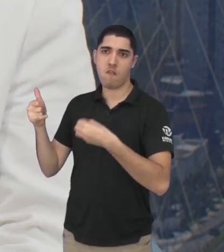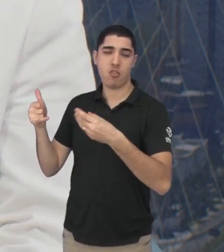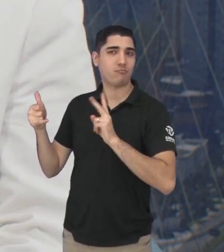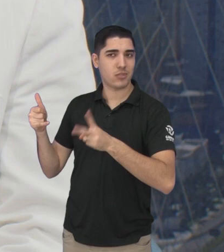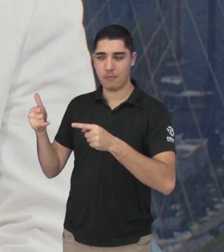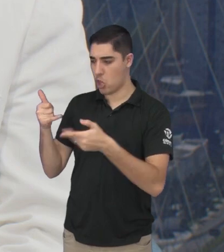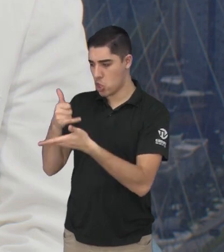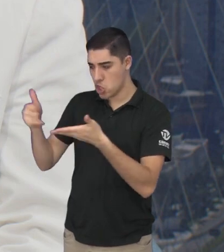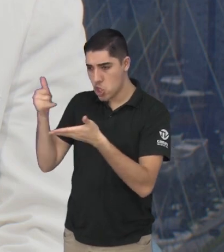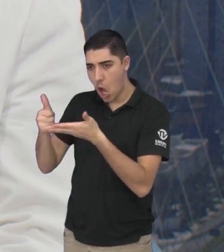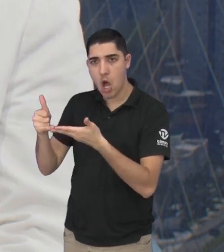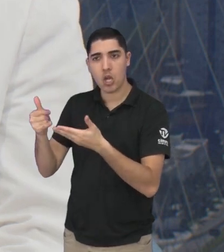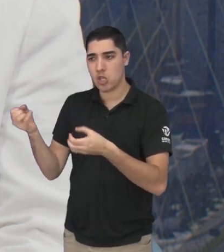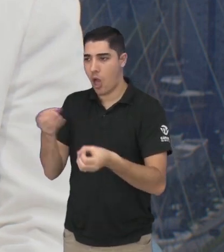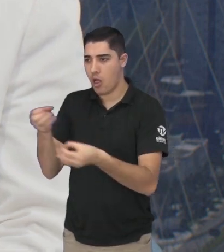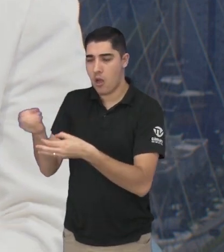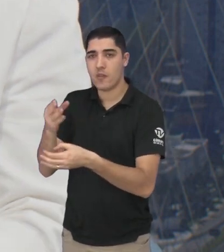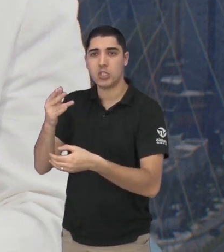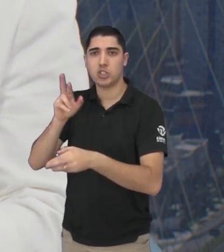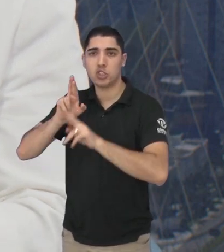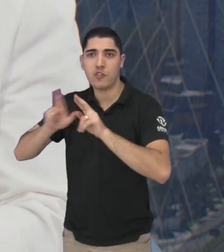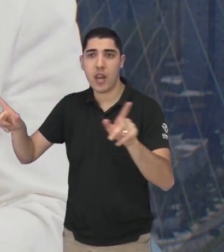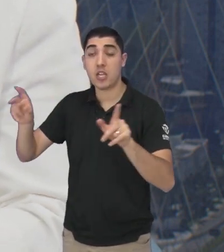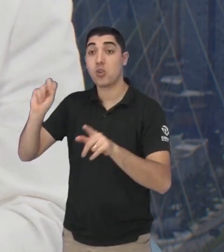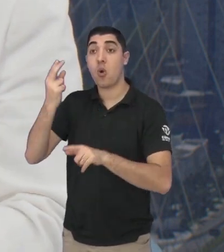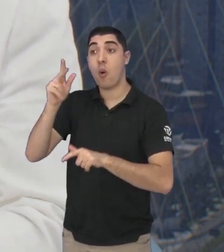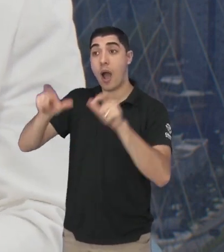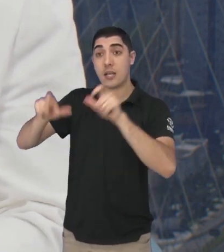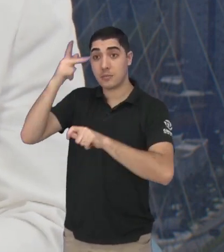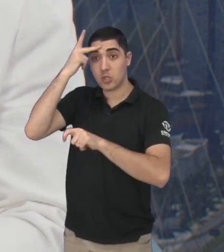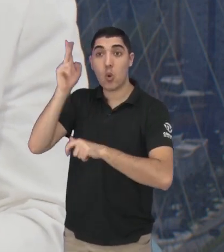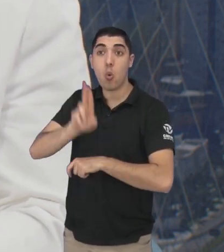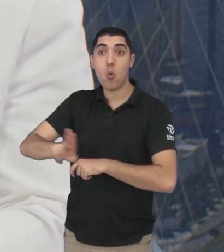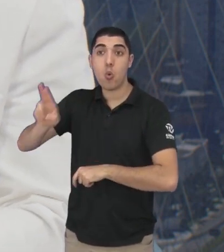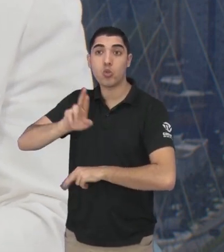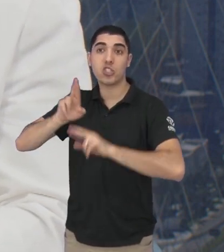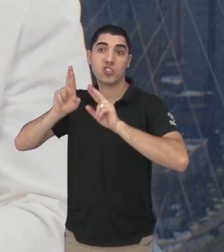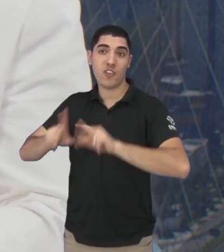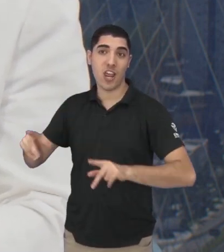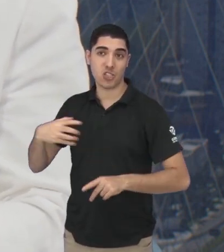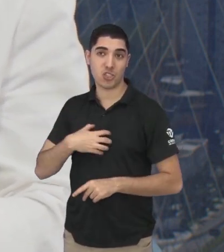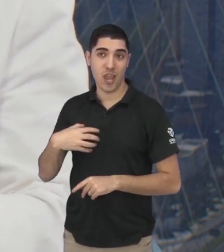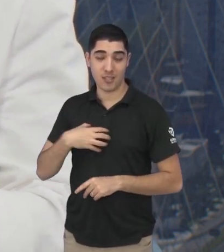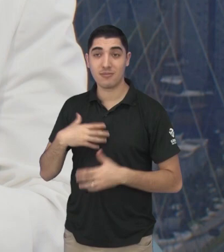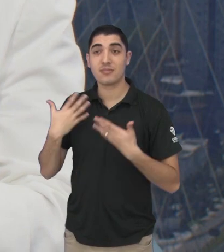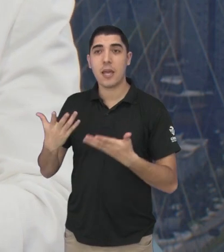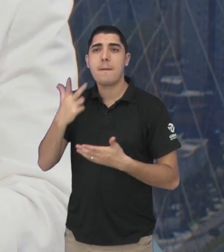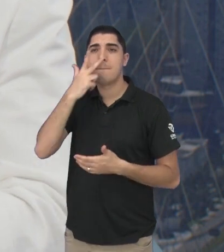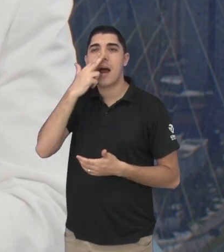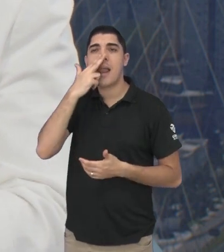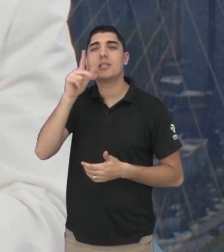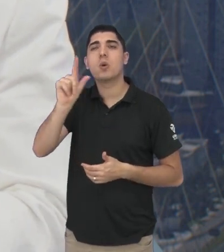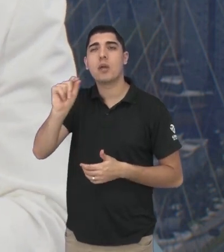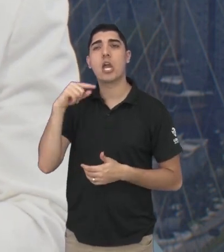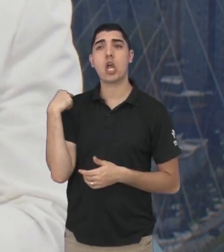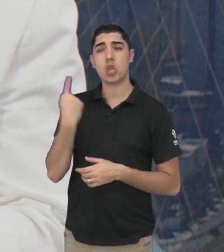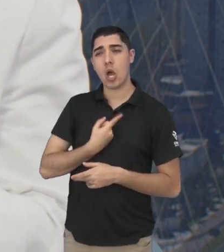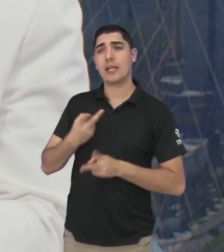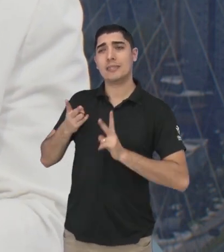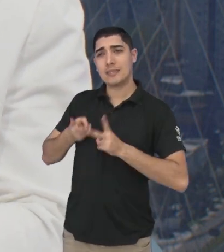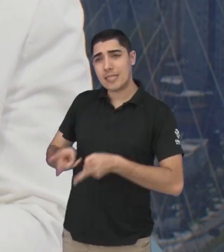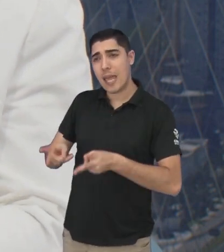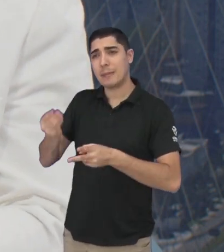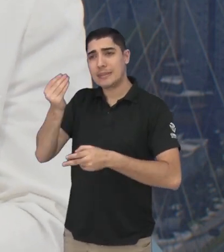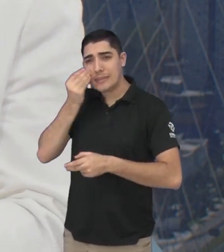né? Ela sempre tem uma droga diferente, ou estão usando de uma maneira diferente, então parece que a gente sempre corre